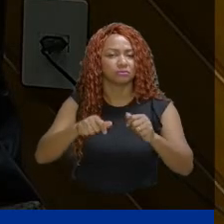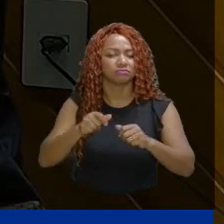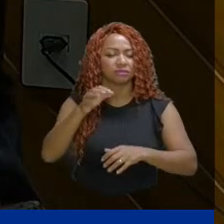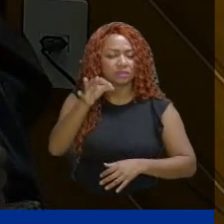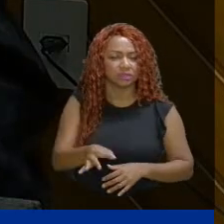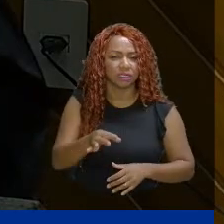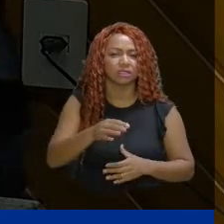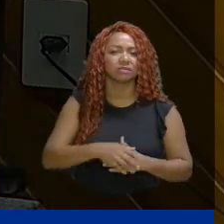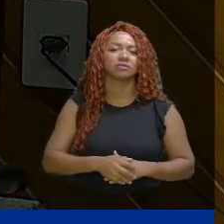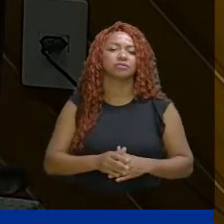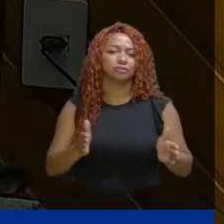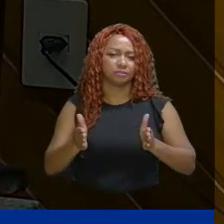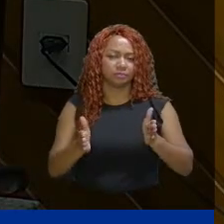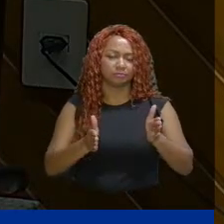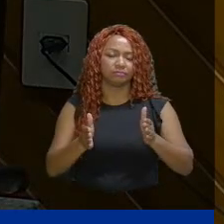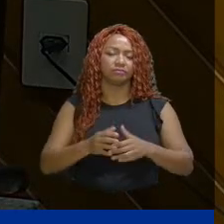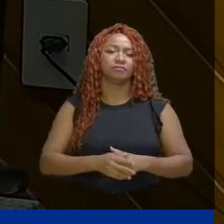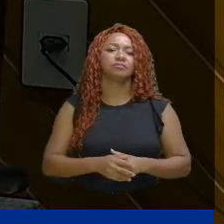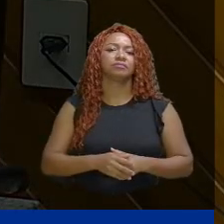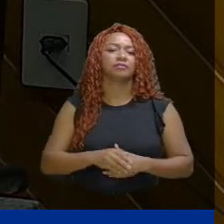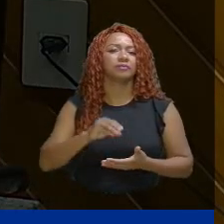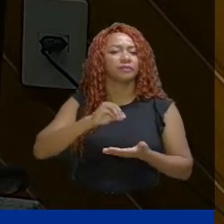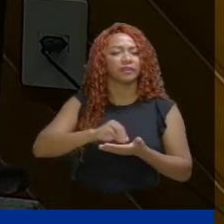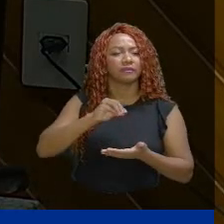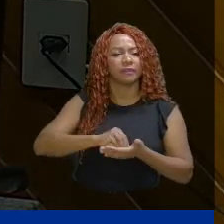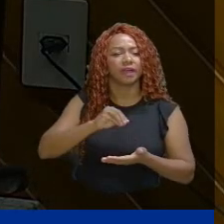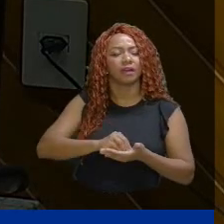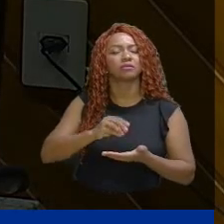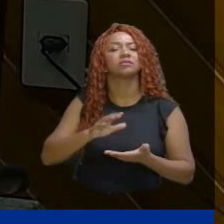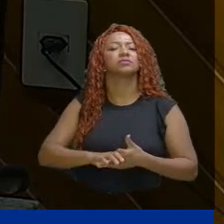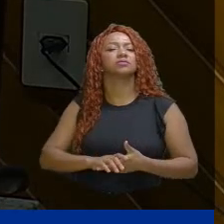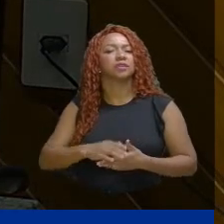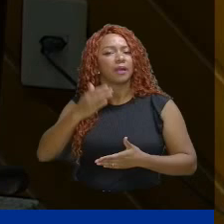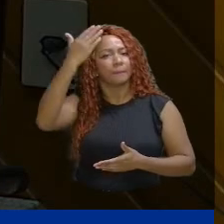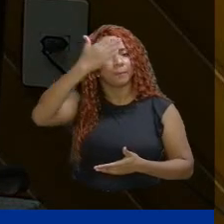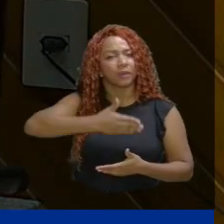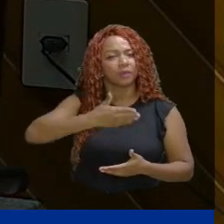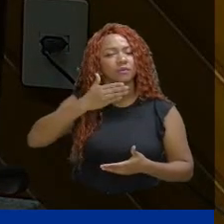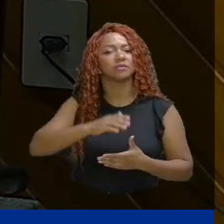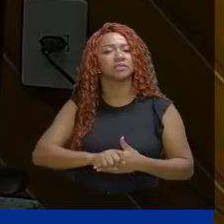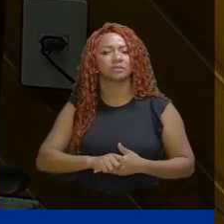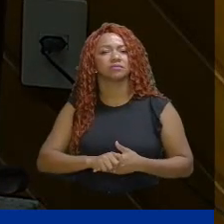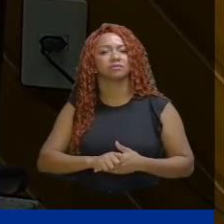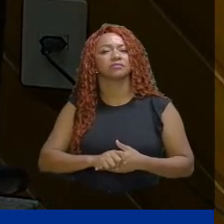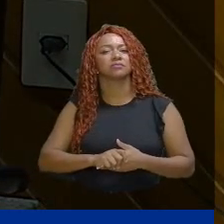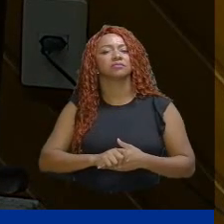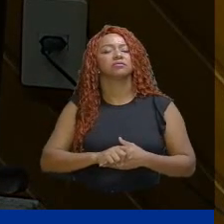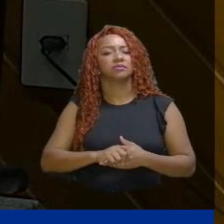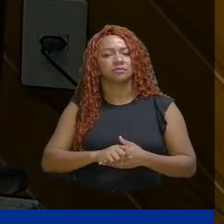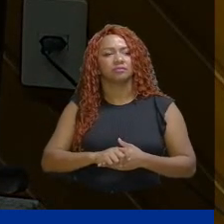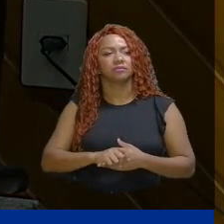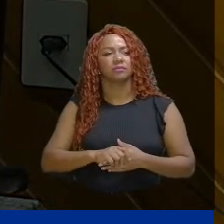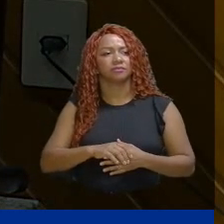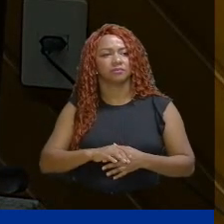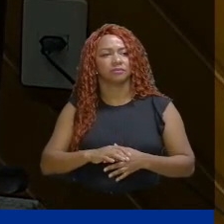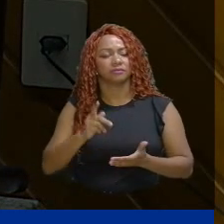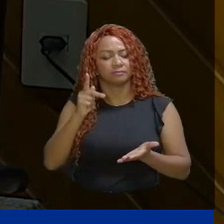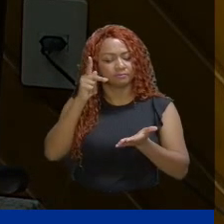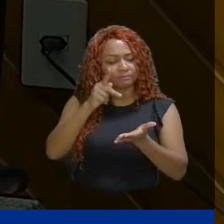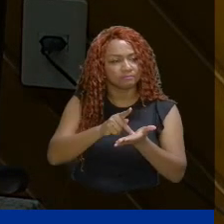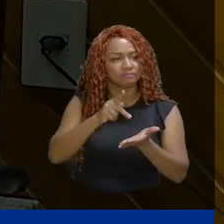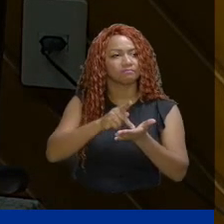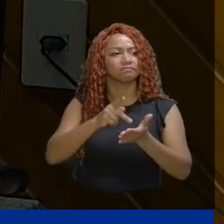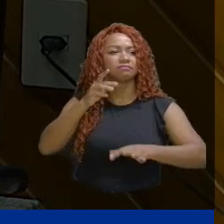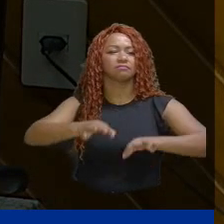oportuno. A ausência de paridade do acesso à prova é fator suficiente para comprometer a validade do julgamento. O